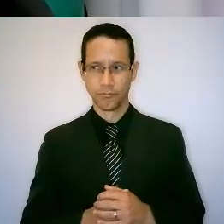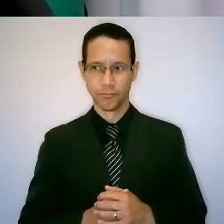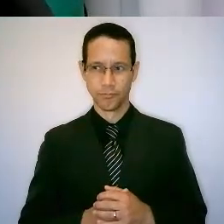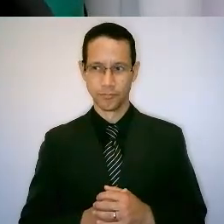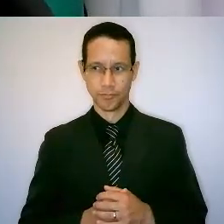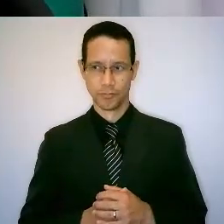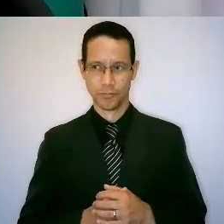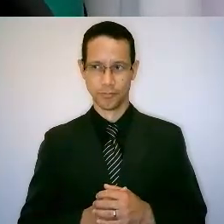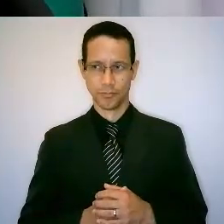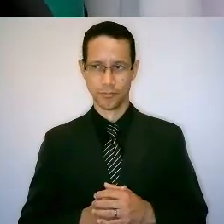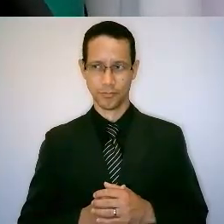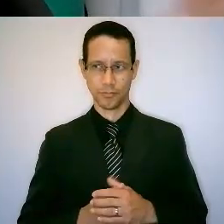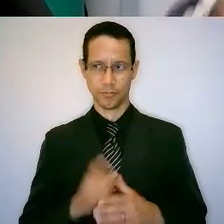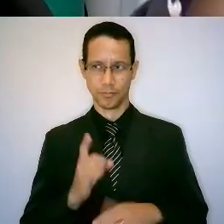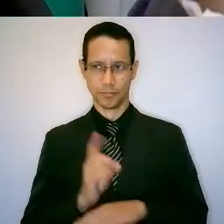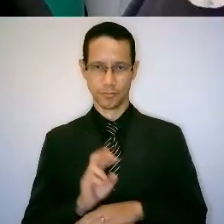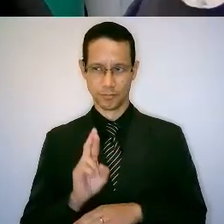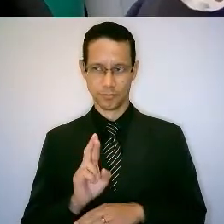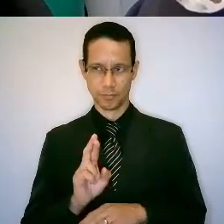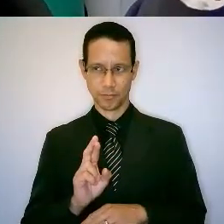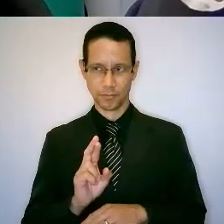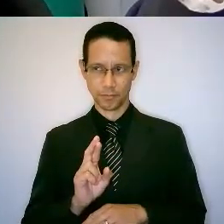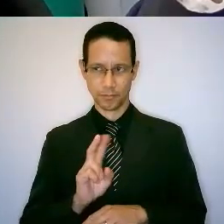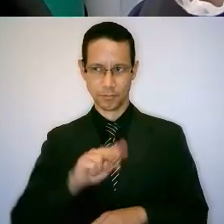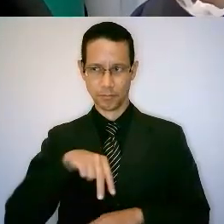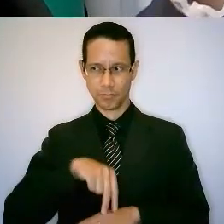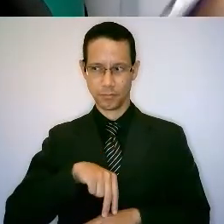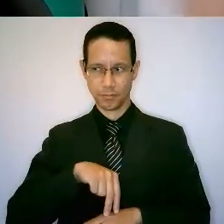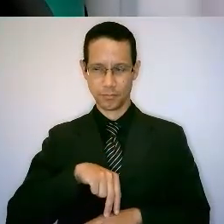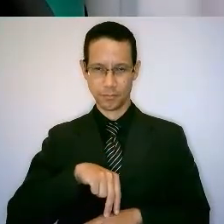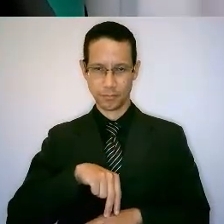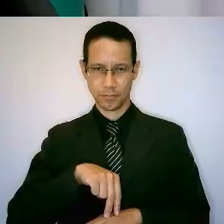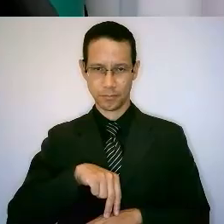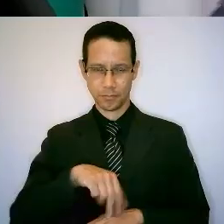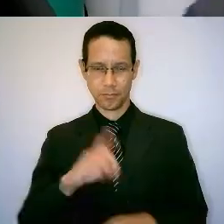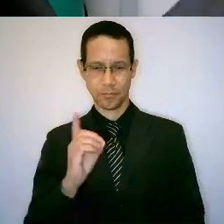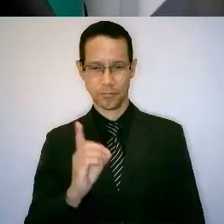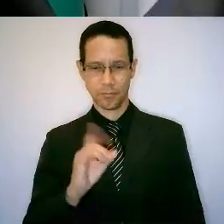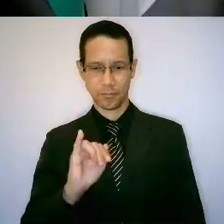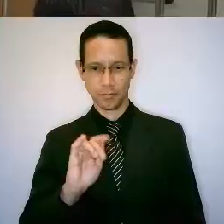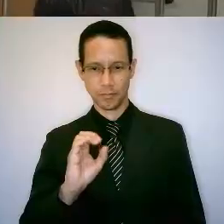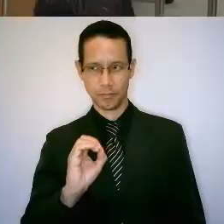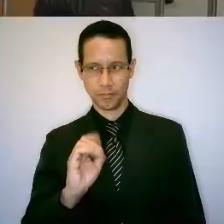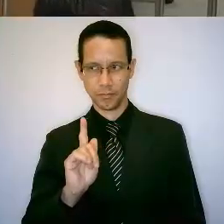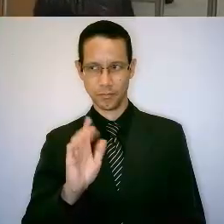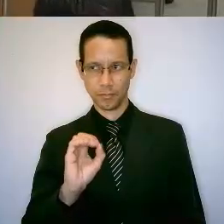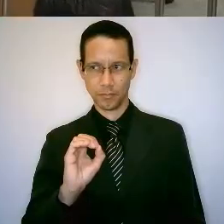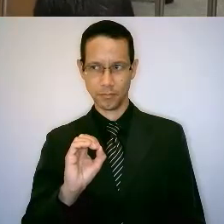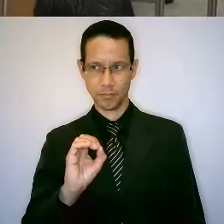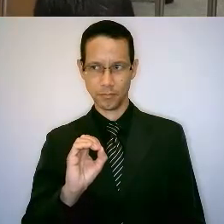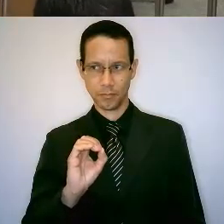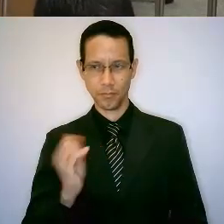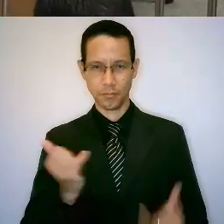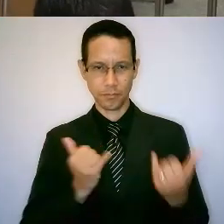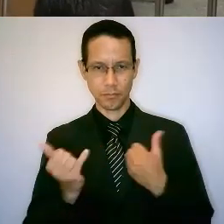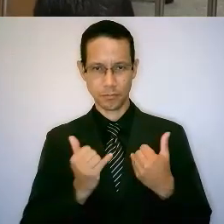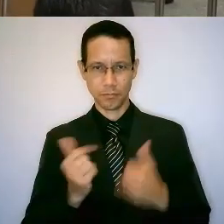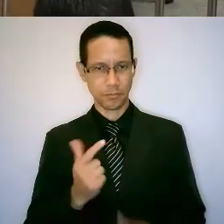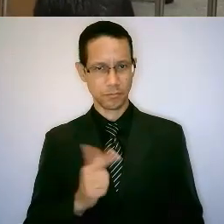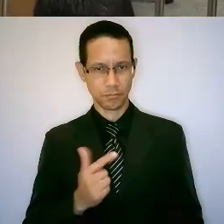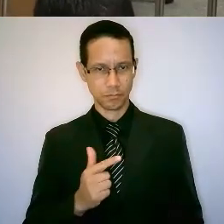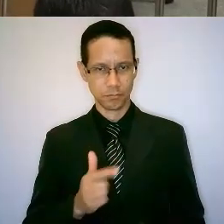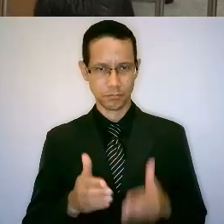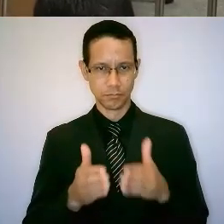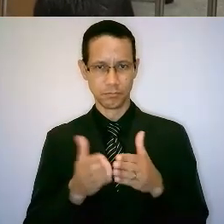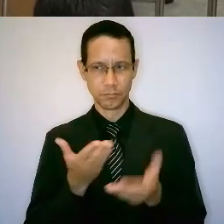Dr Rodrigo não na Tribuna ocupa a Tribuna Diogo eu estou sendo informado que não teve aqui o requerimento